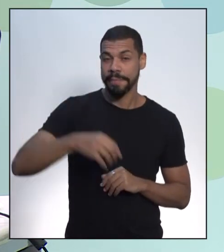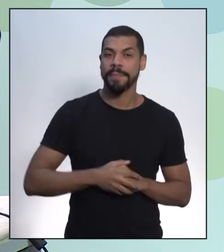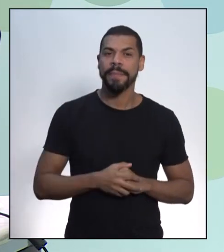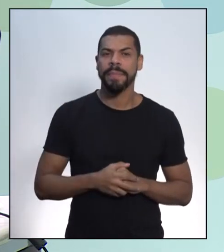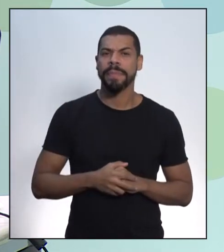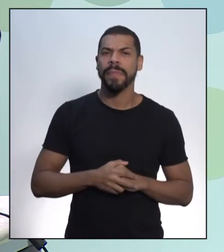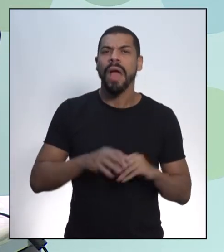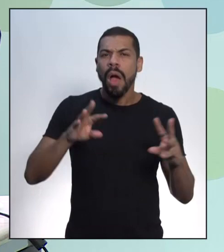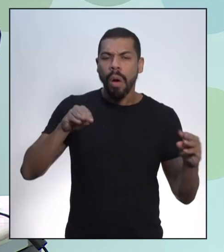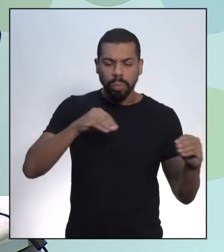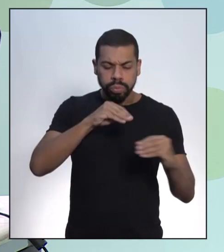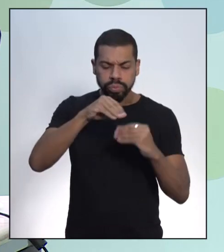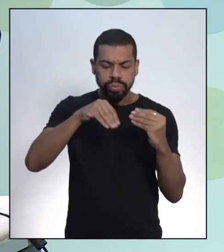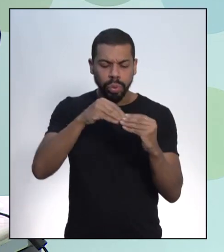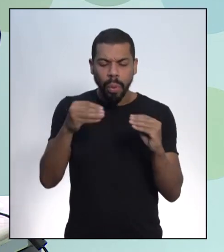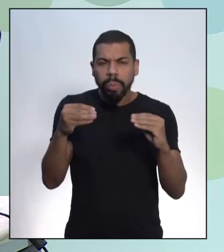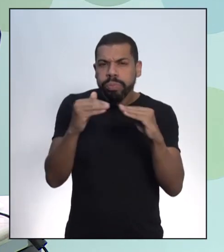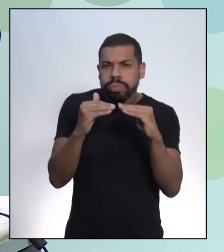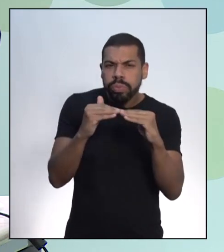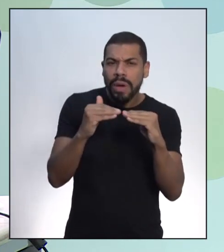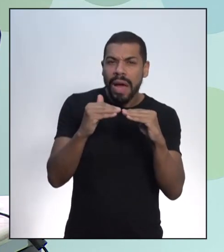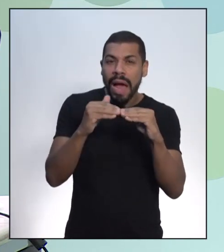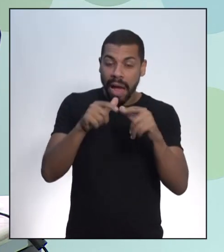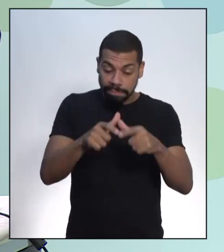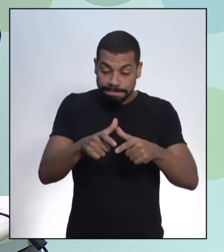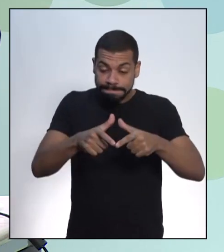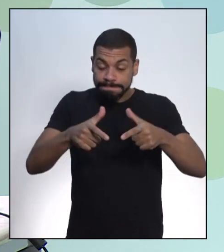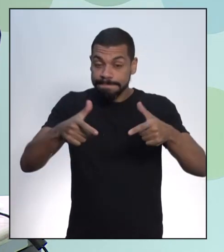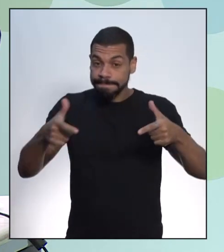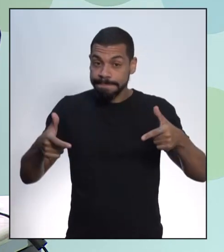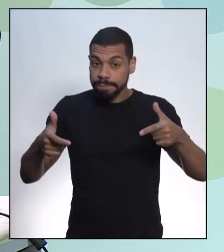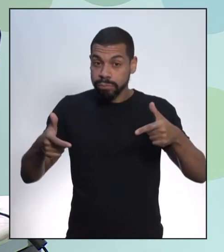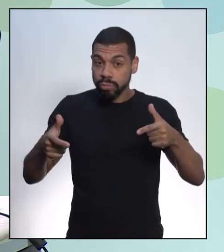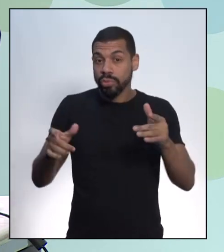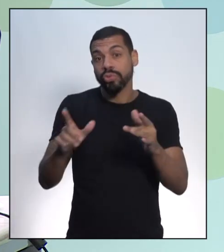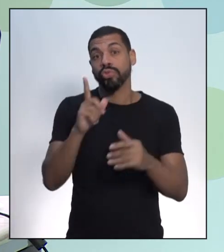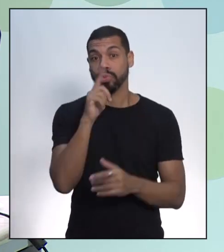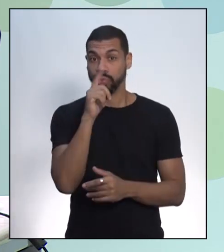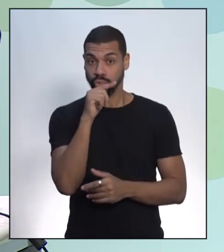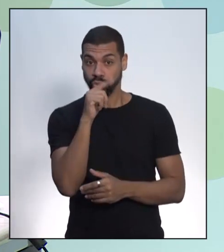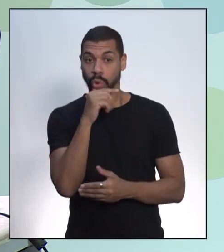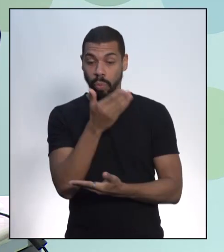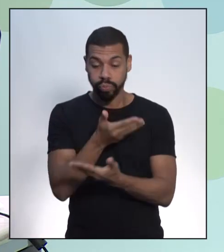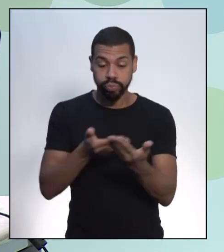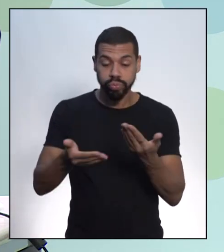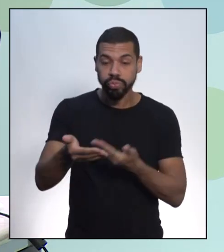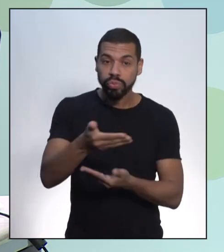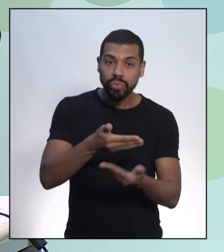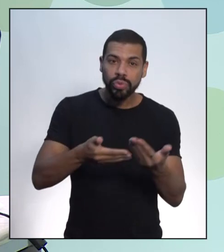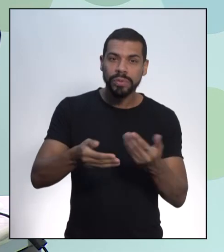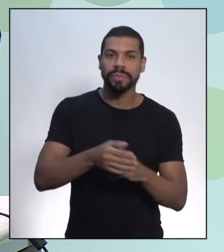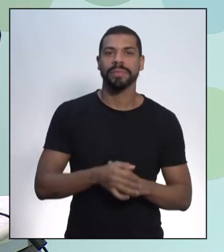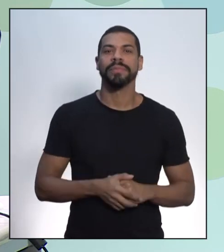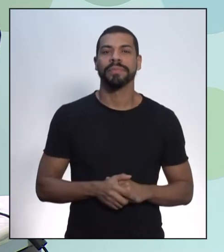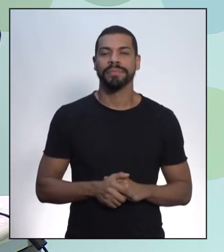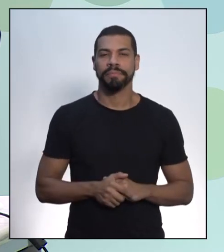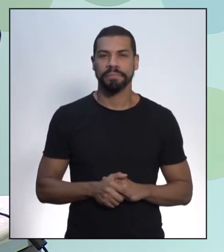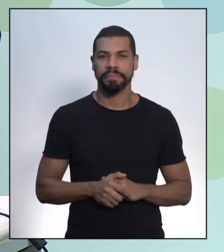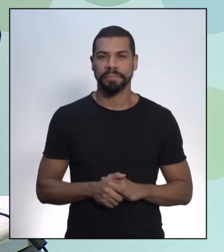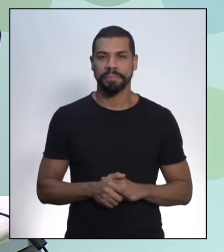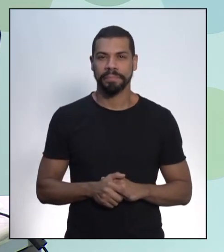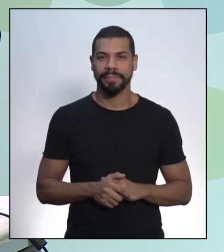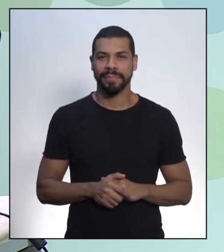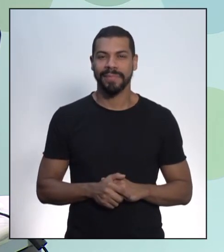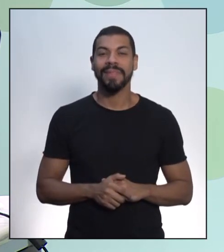vai neutralizar as impurezas. E a maior parte que vai interagir com a água, formando quem? O nosso Al, pode voltar no slide, por